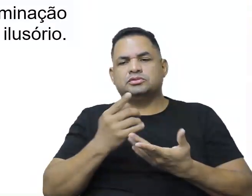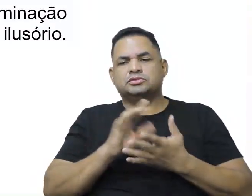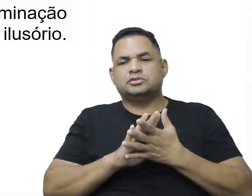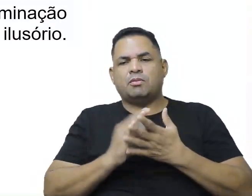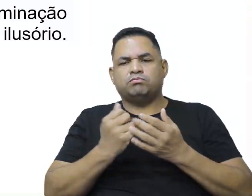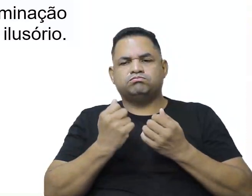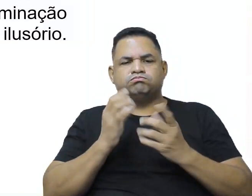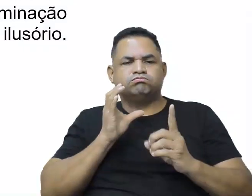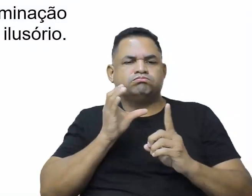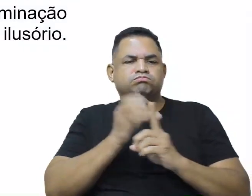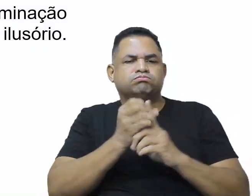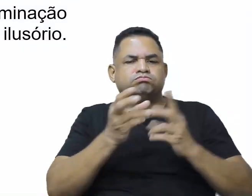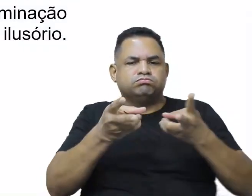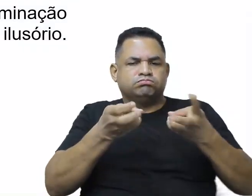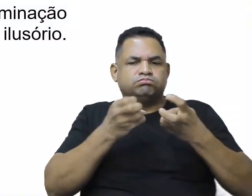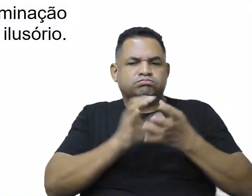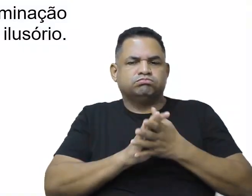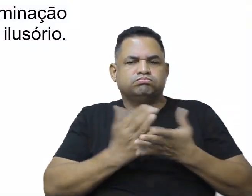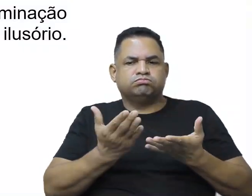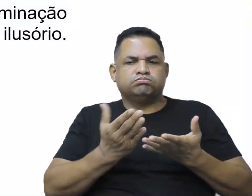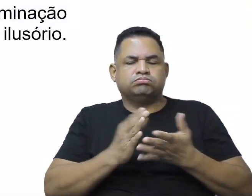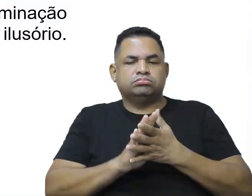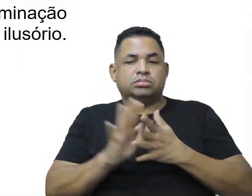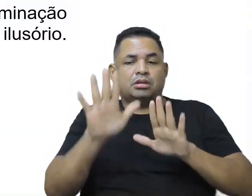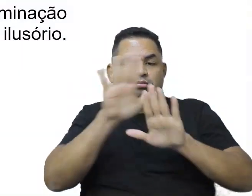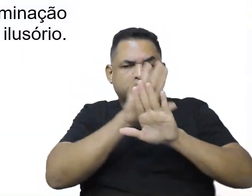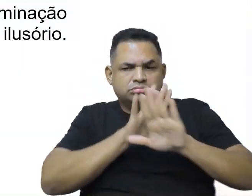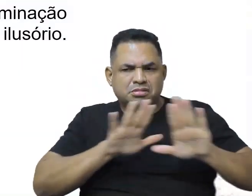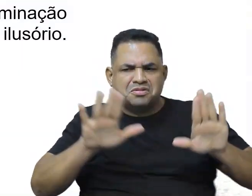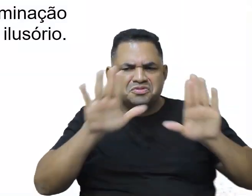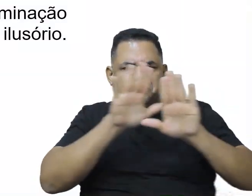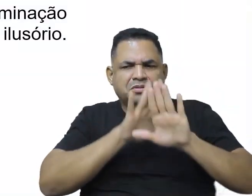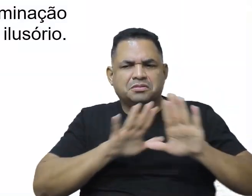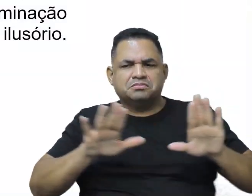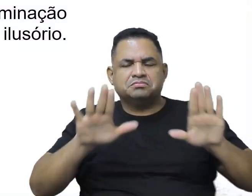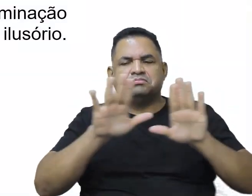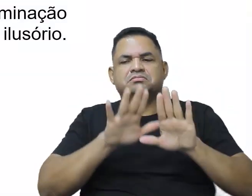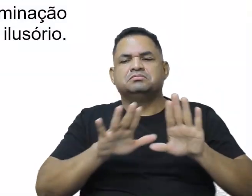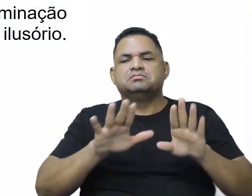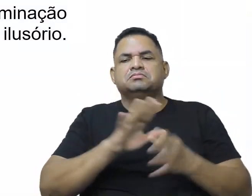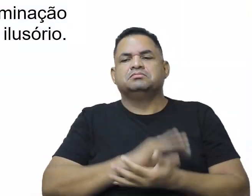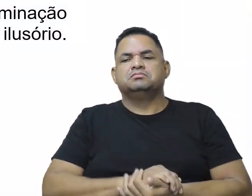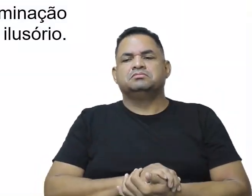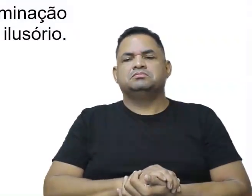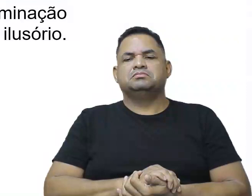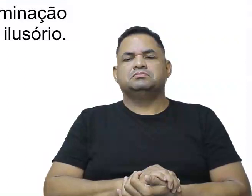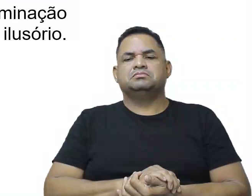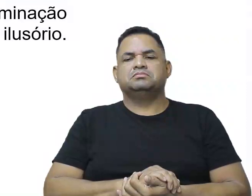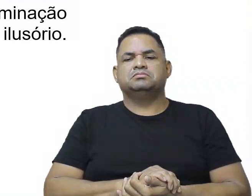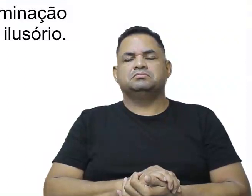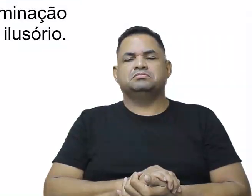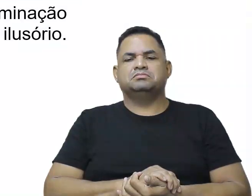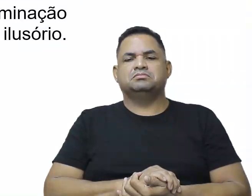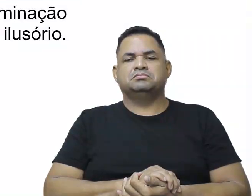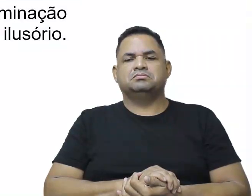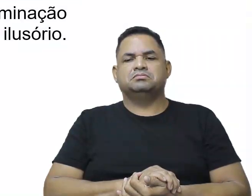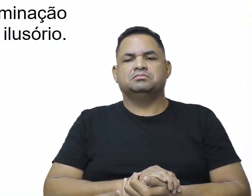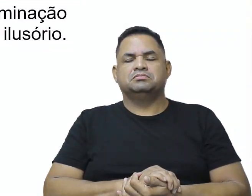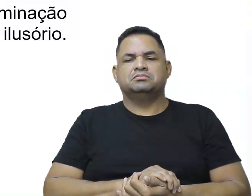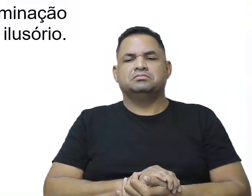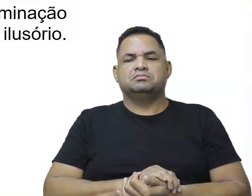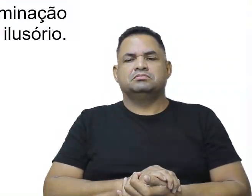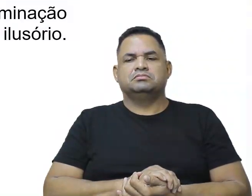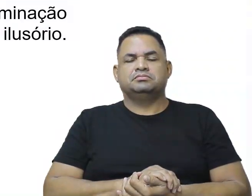instrumento de dominação percebem o seu caráter ilusório e não não é somente aqueles